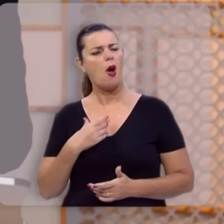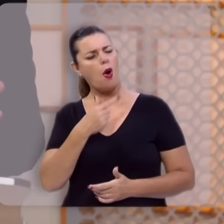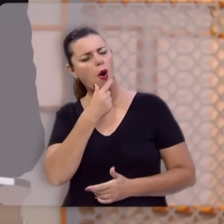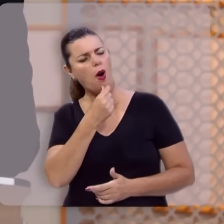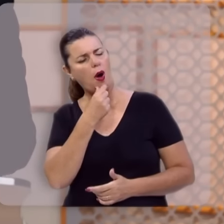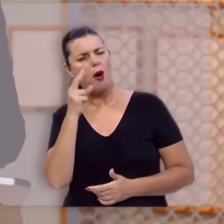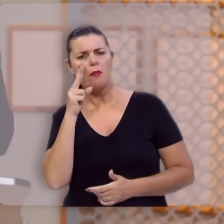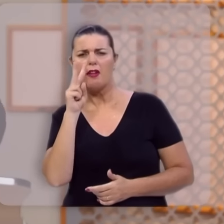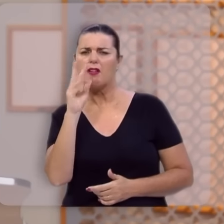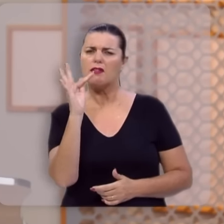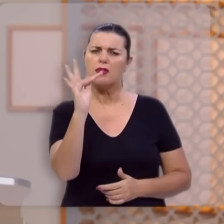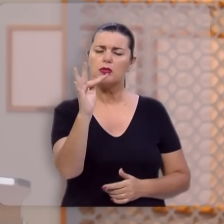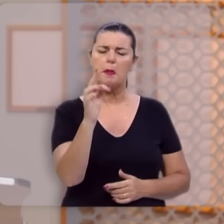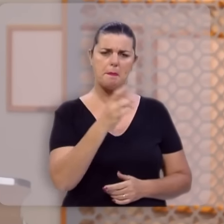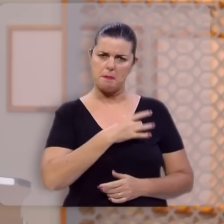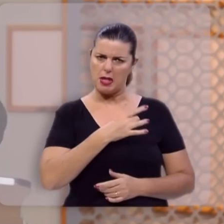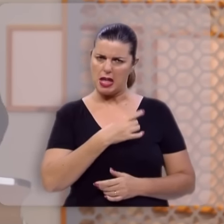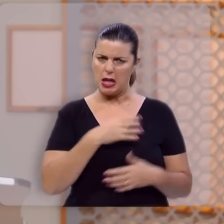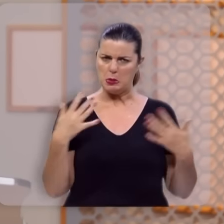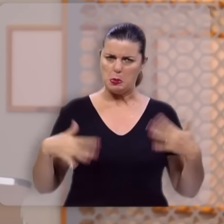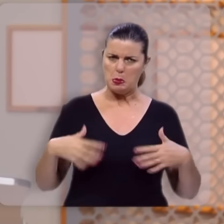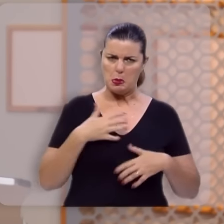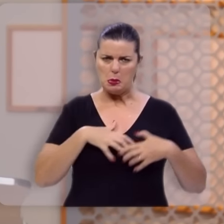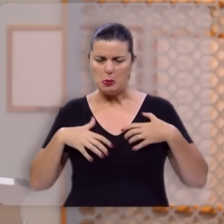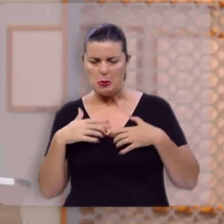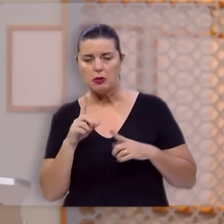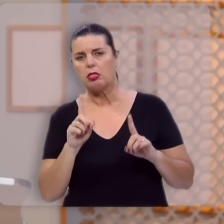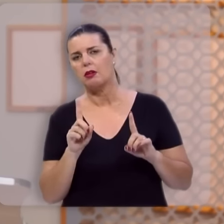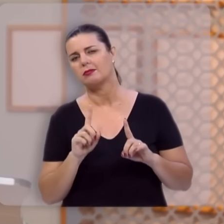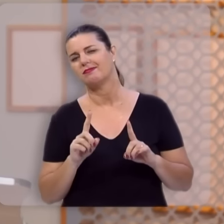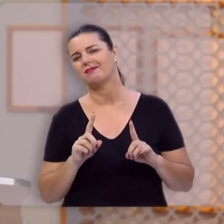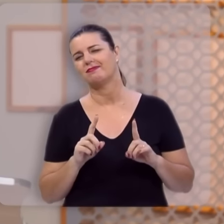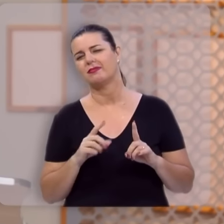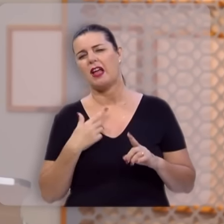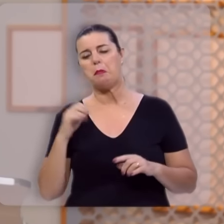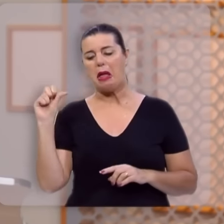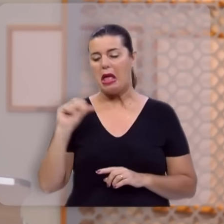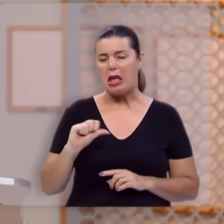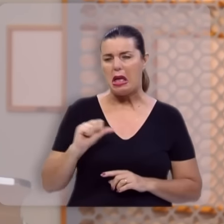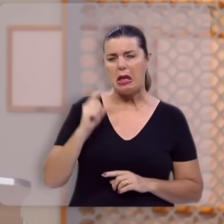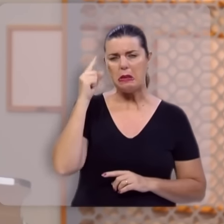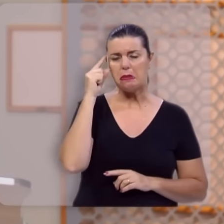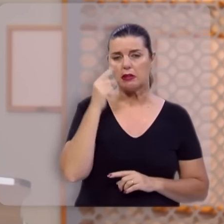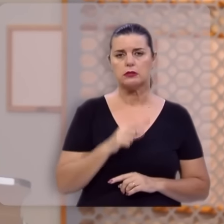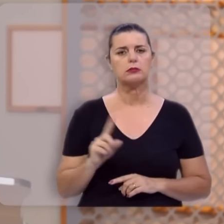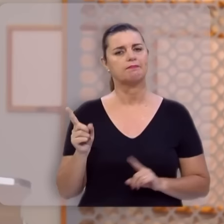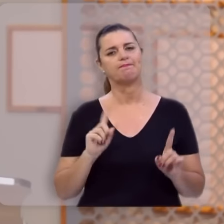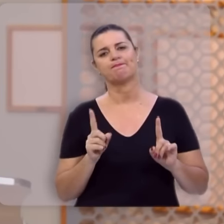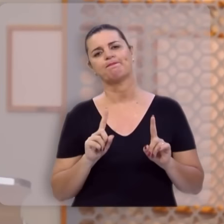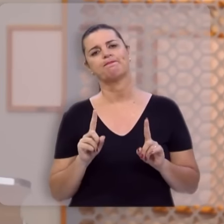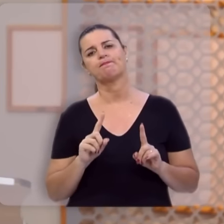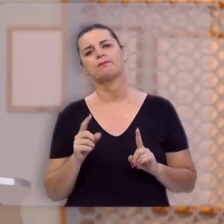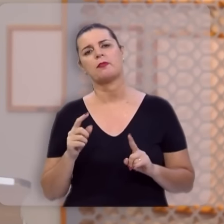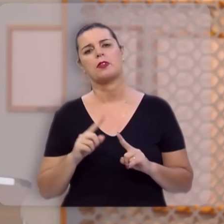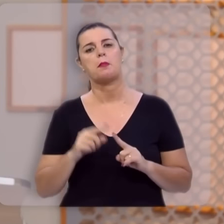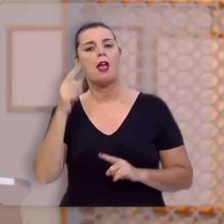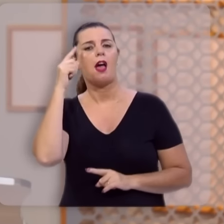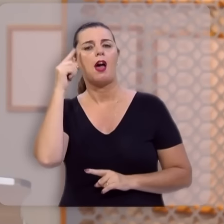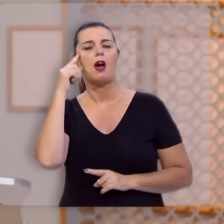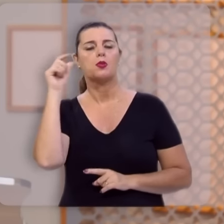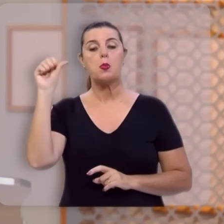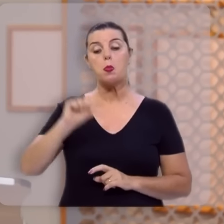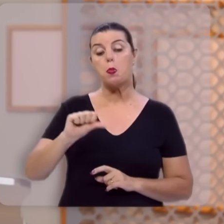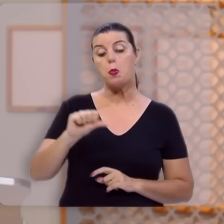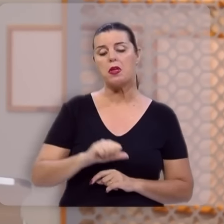Esse homem olha para frente não com medo, não com desespero, não com pessimismo, não com